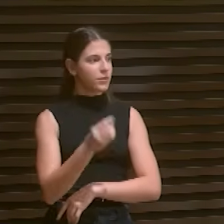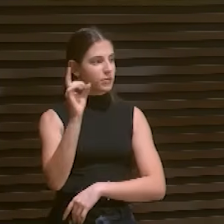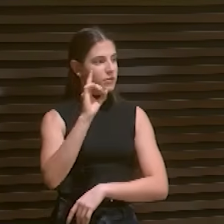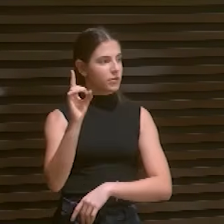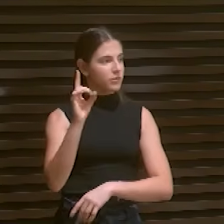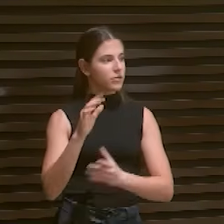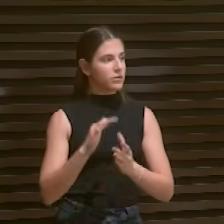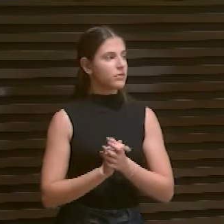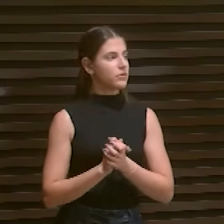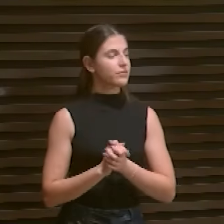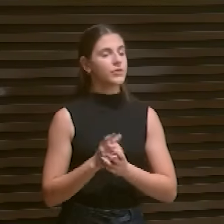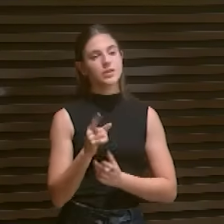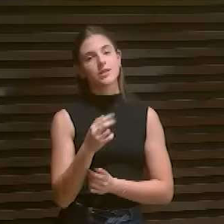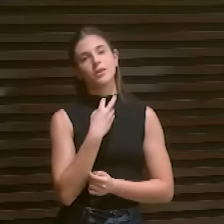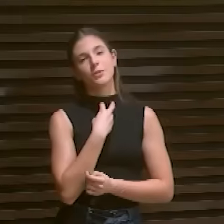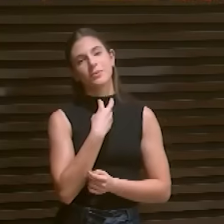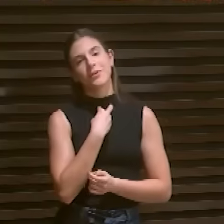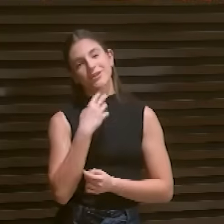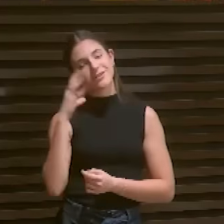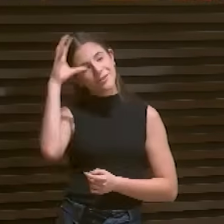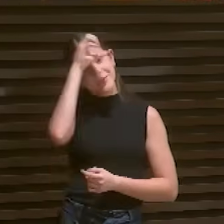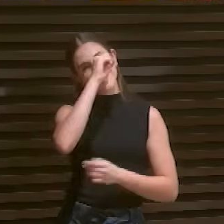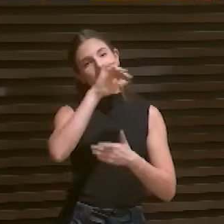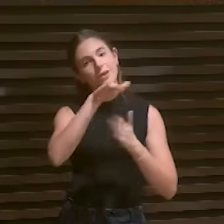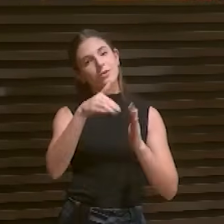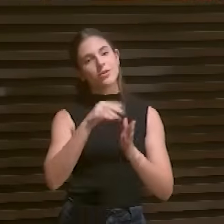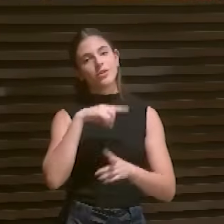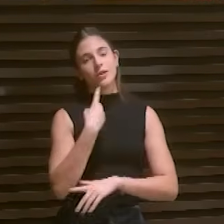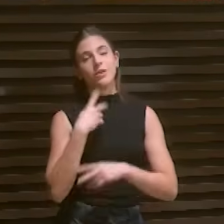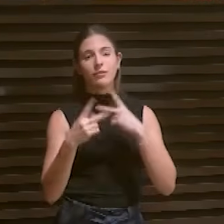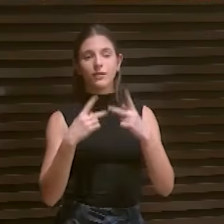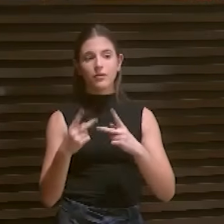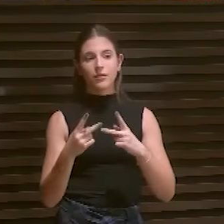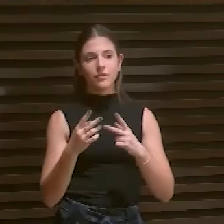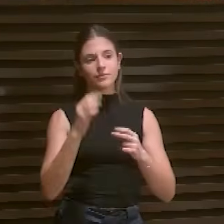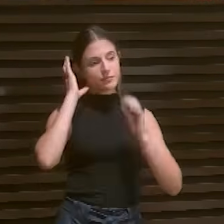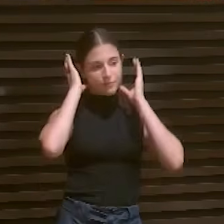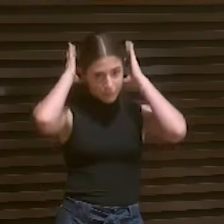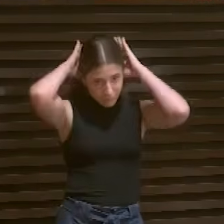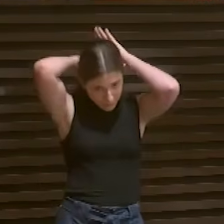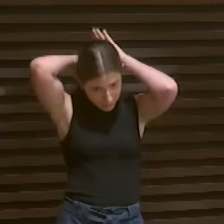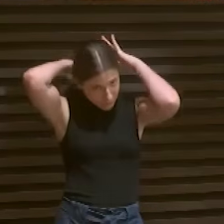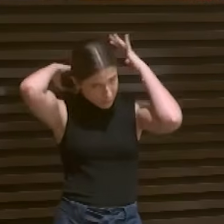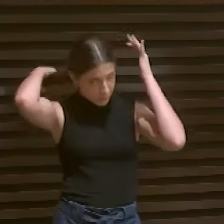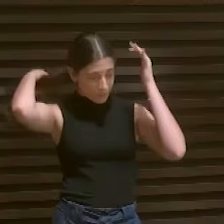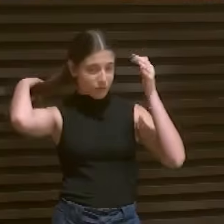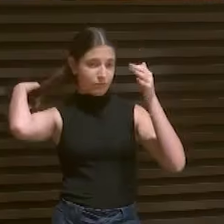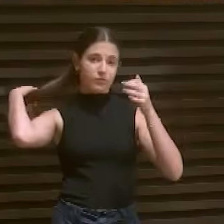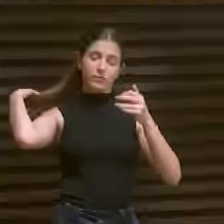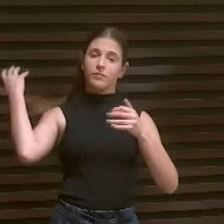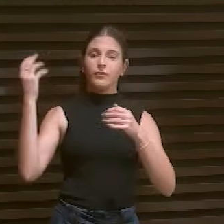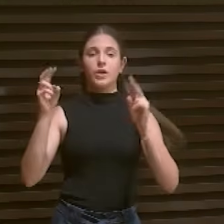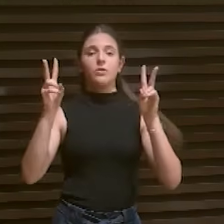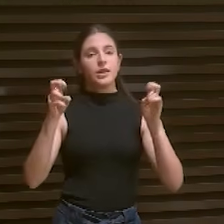você compreender tudo isso que nós estamos falando aqui, muito menos o que João está dizendo, sobre concupiscência da carne, concupiscência